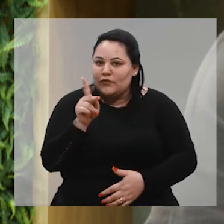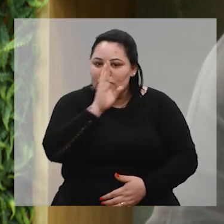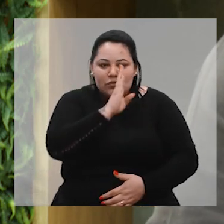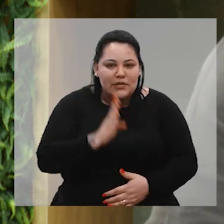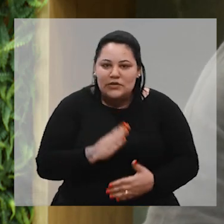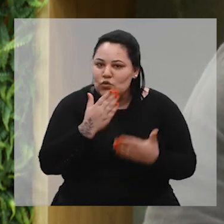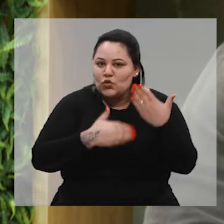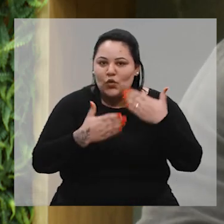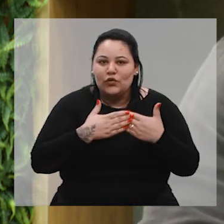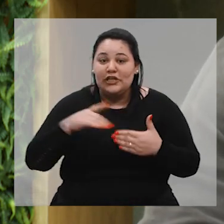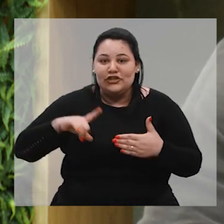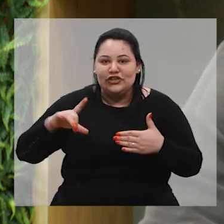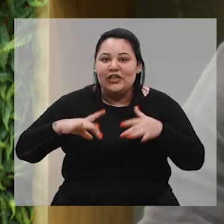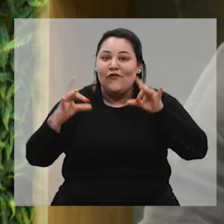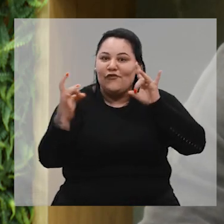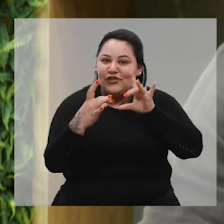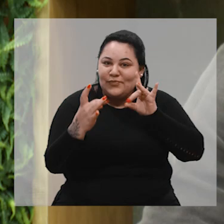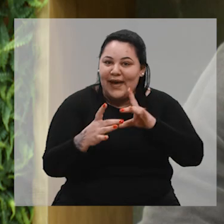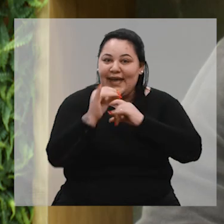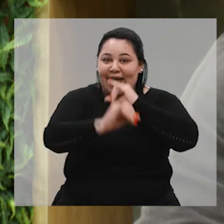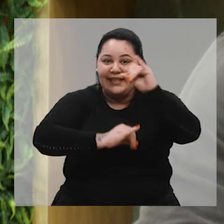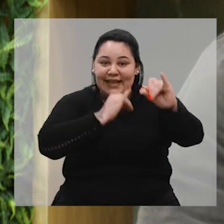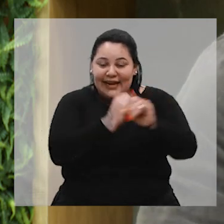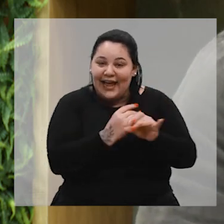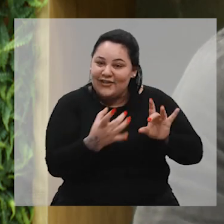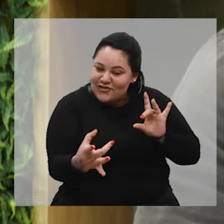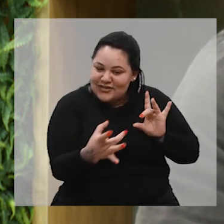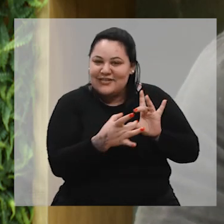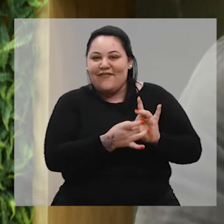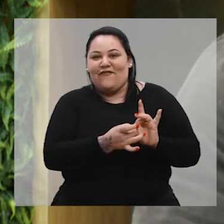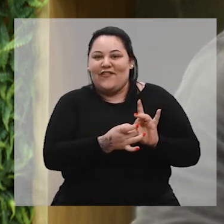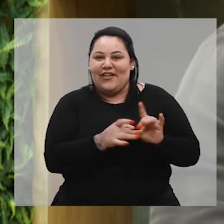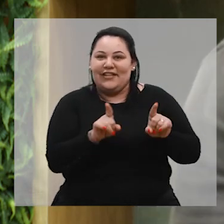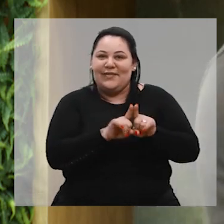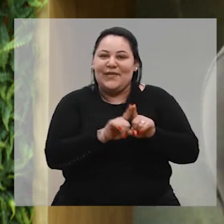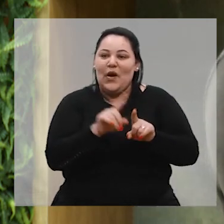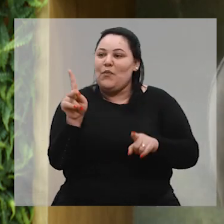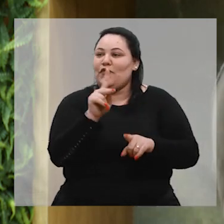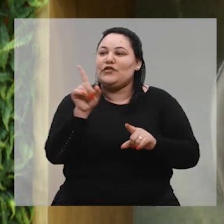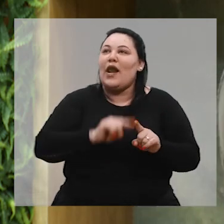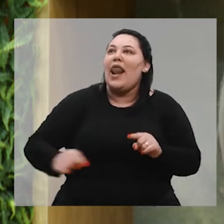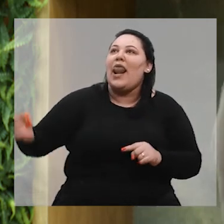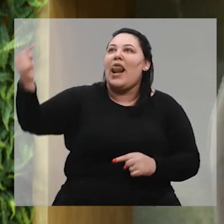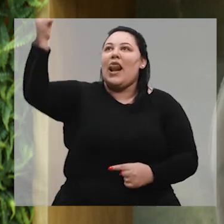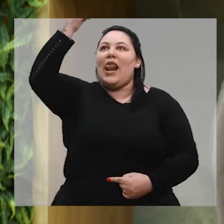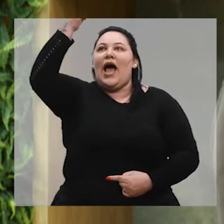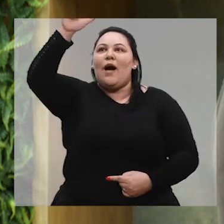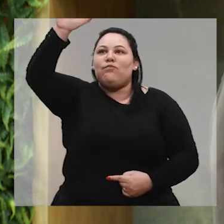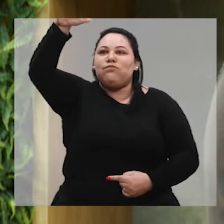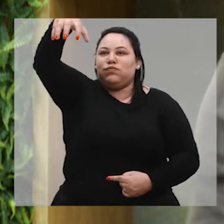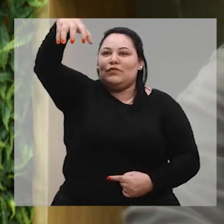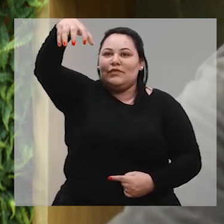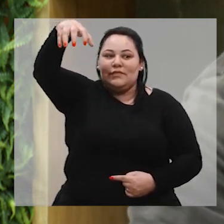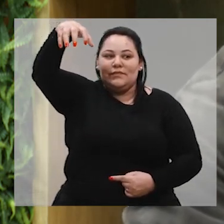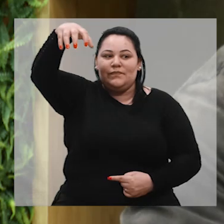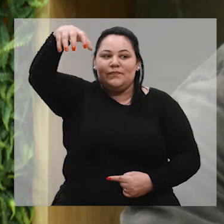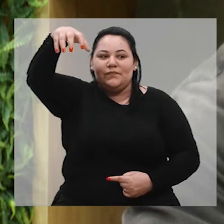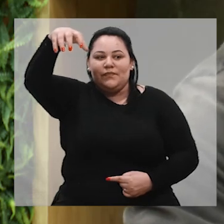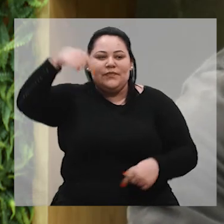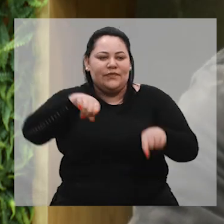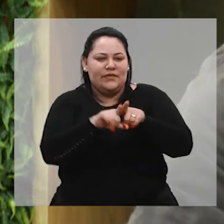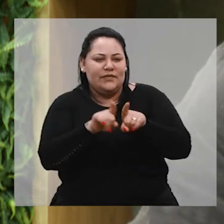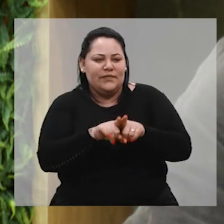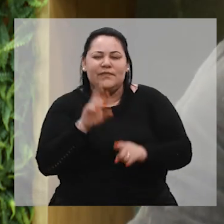com os professores, trabalho com professores do Brasil inteiro e a gente tem os feedbacks também, a internet aproxima essas distâncias, um professor lá